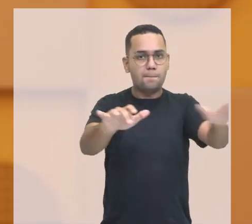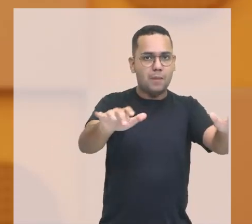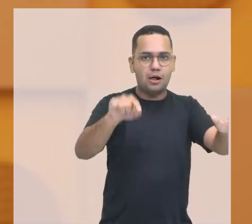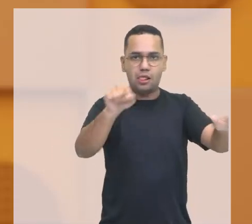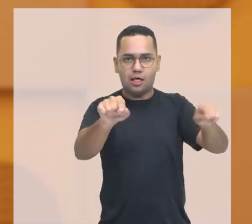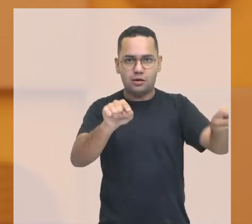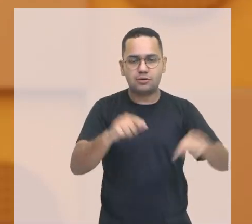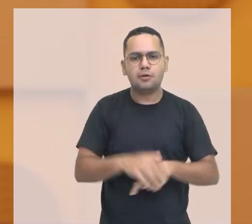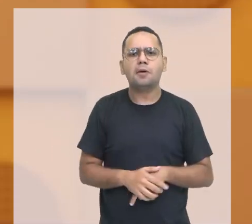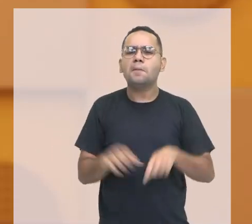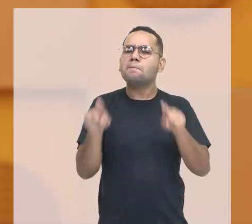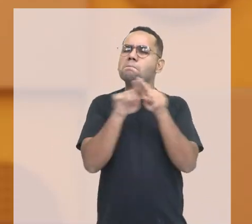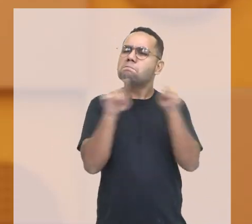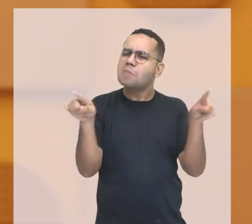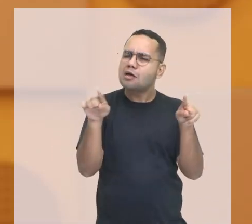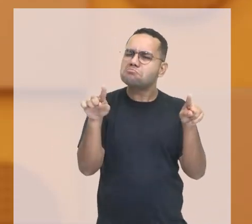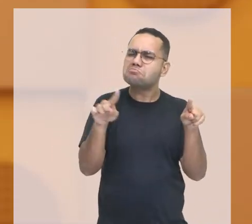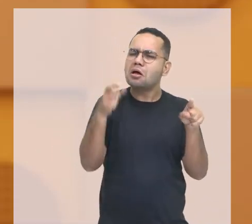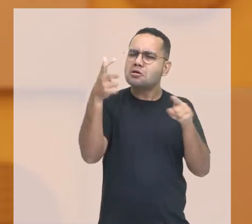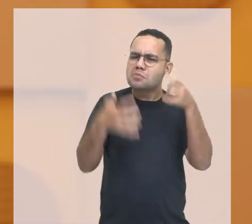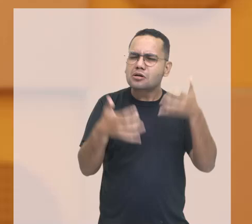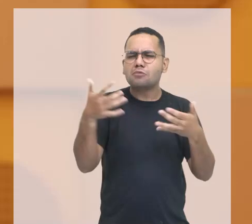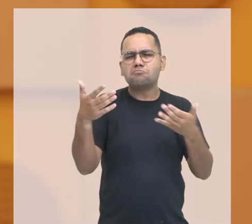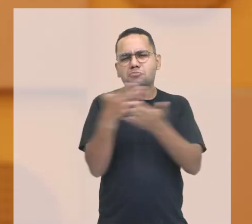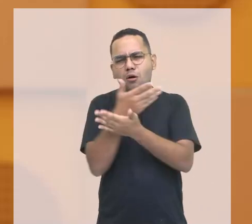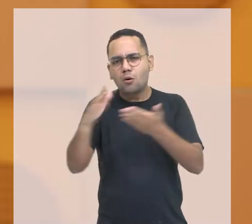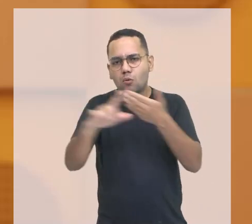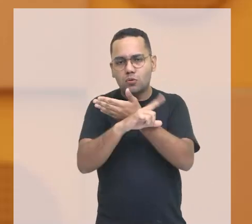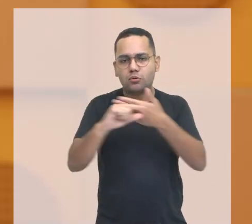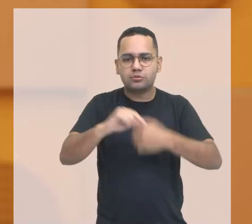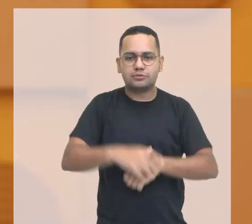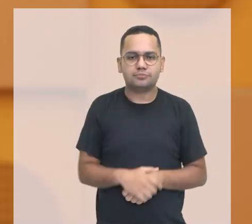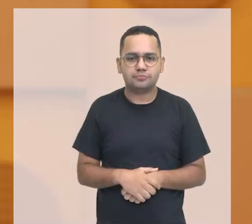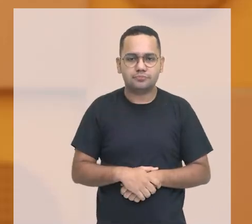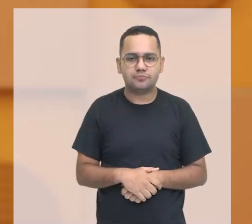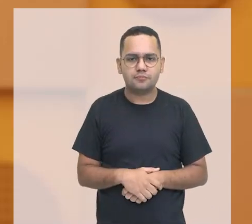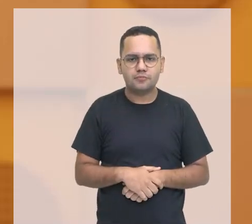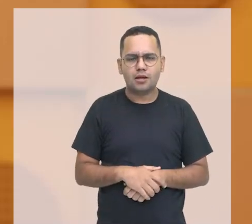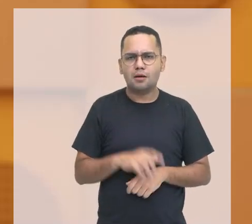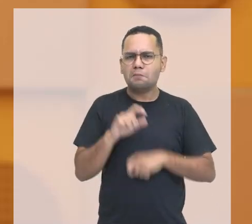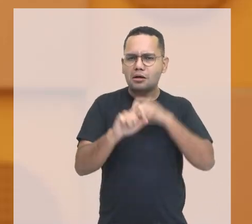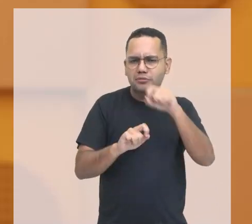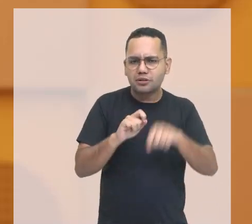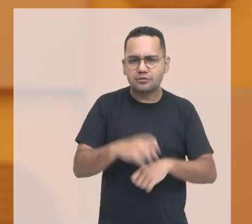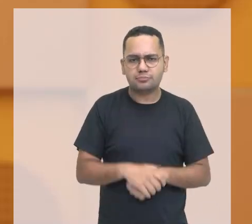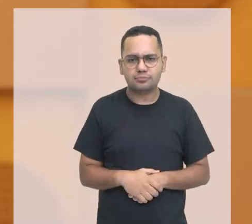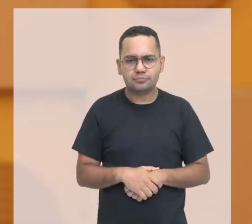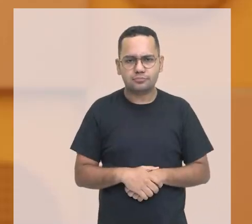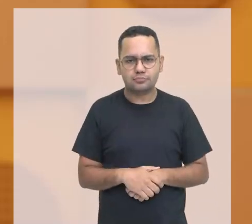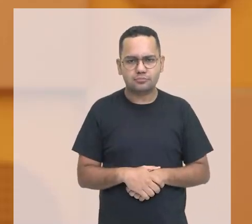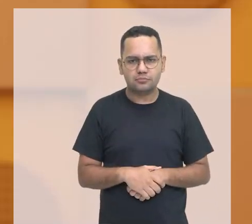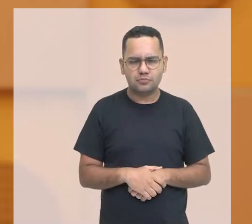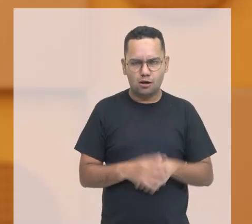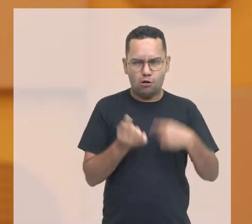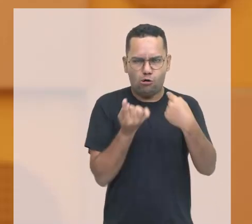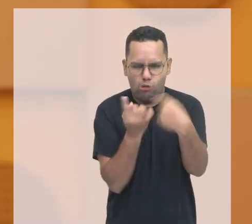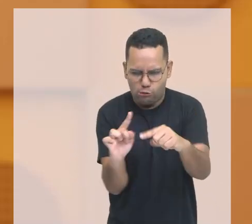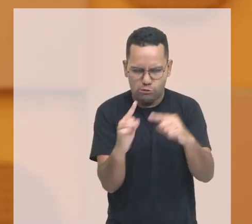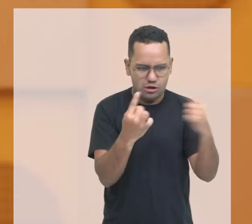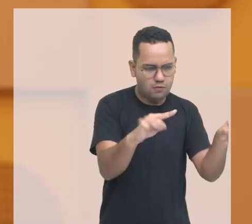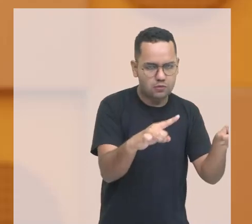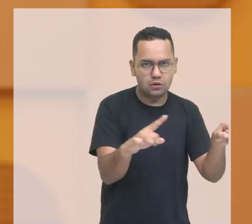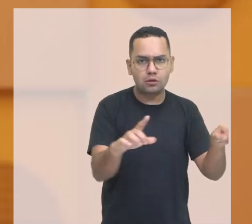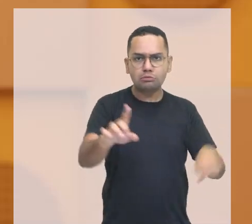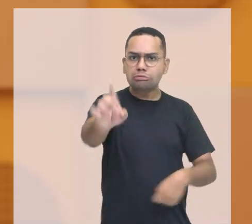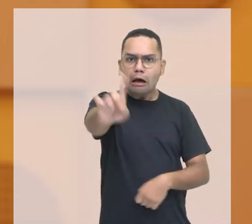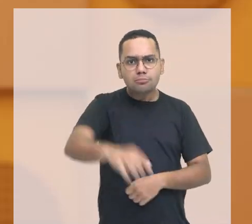muitos historiadores falam para a gente, ao invés do exército russo aderir, ou melhor, ele sufocar a